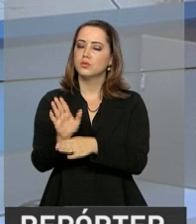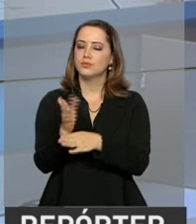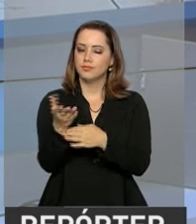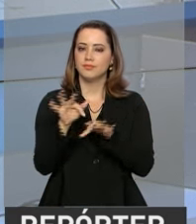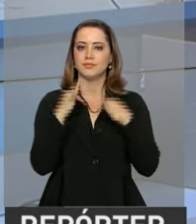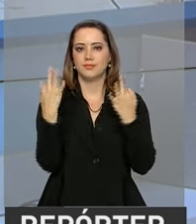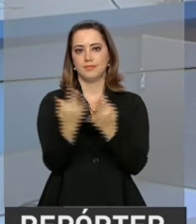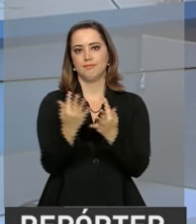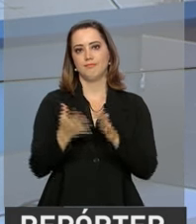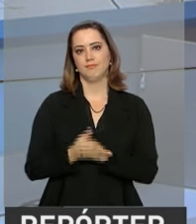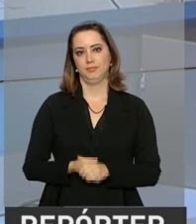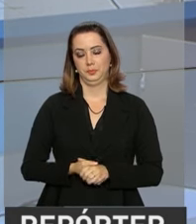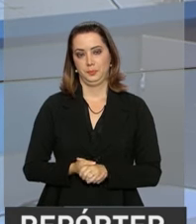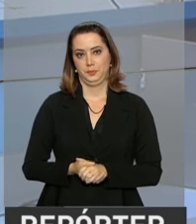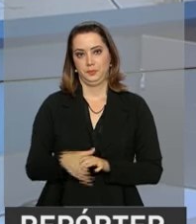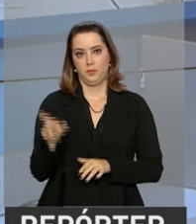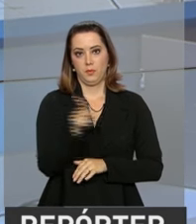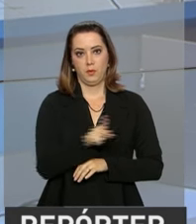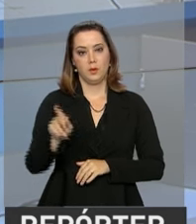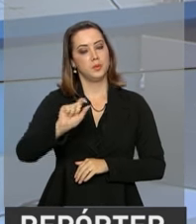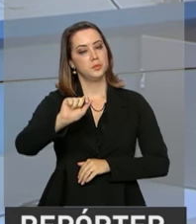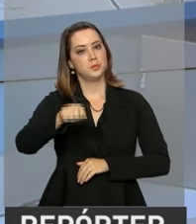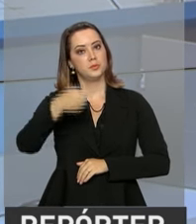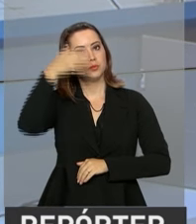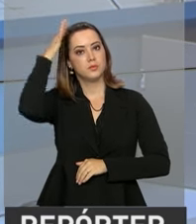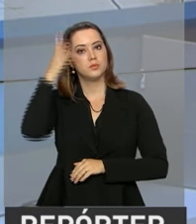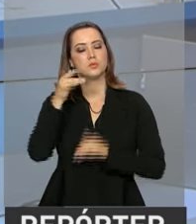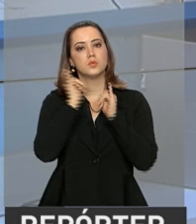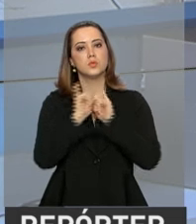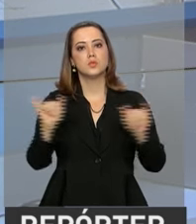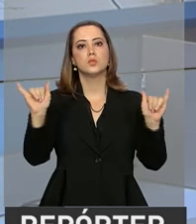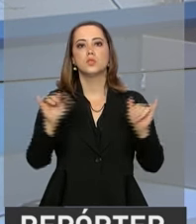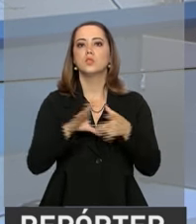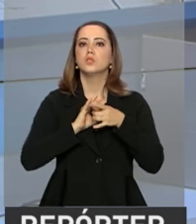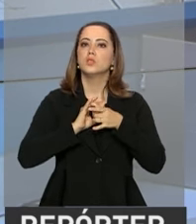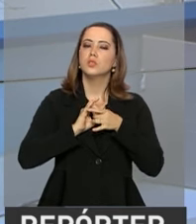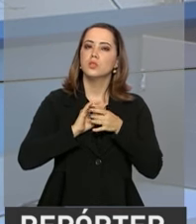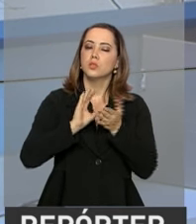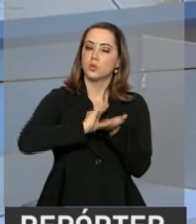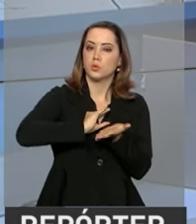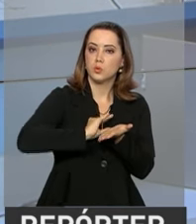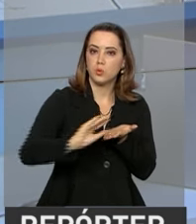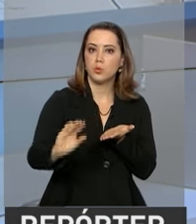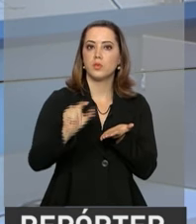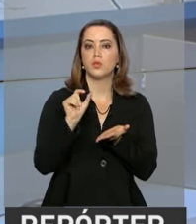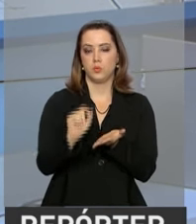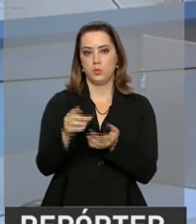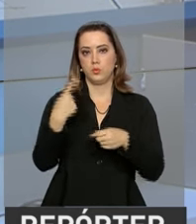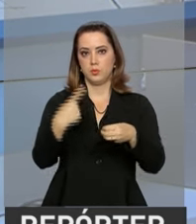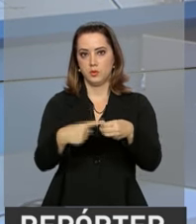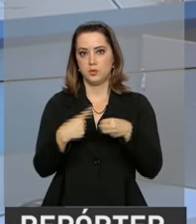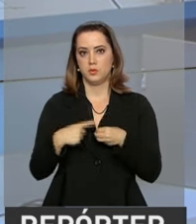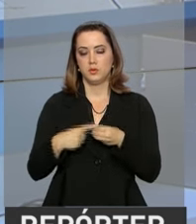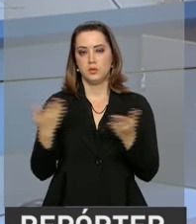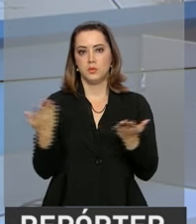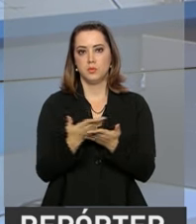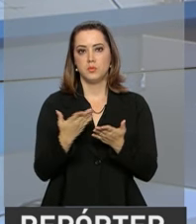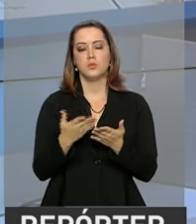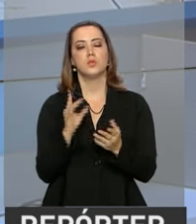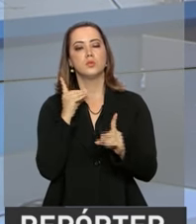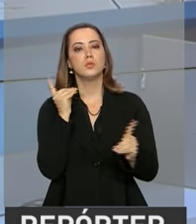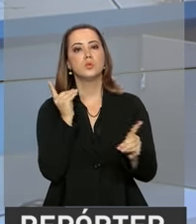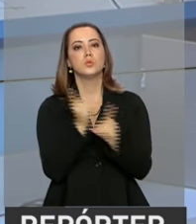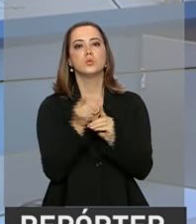família. Michel Tem anunciou a liberação de recursos para os municípios. Ele se encontrou hoje com representantes do